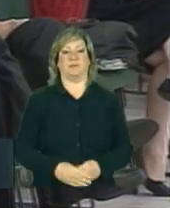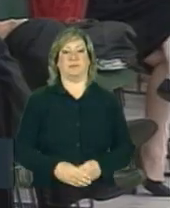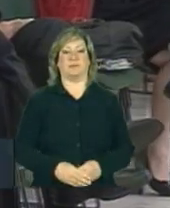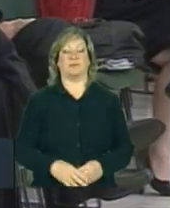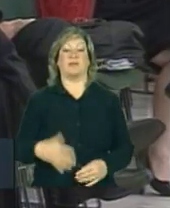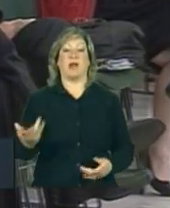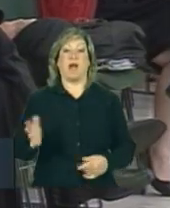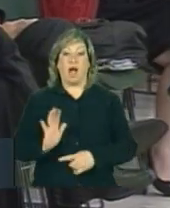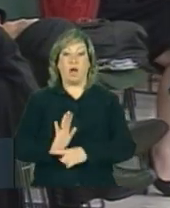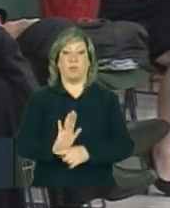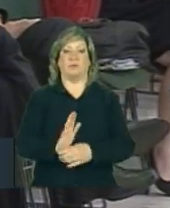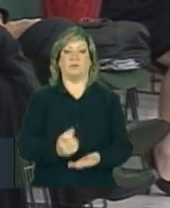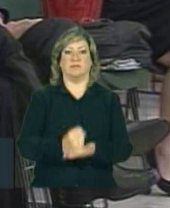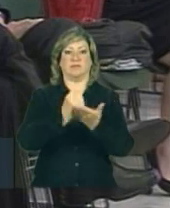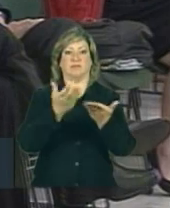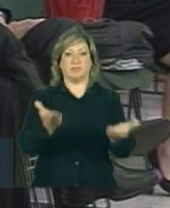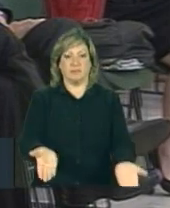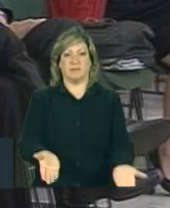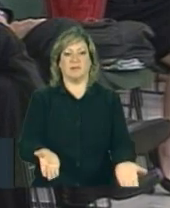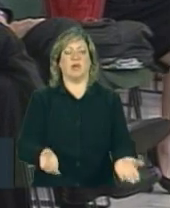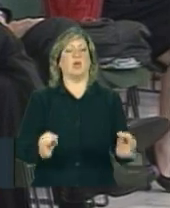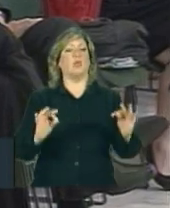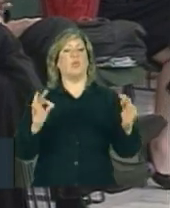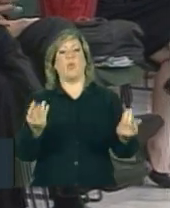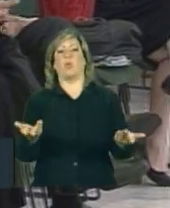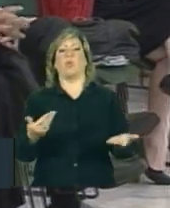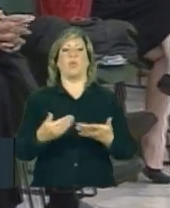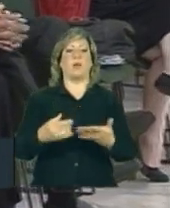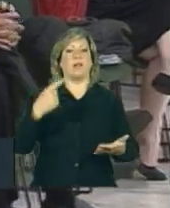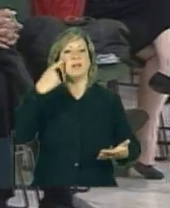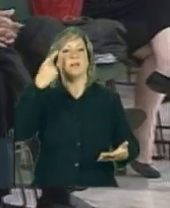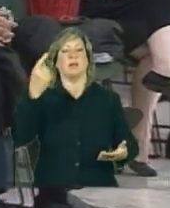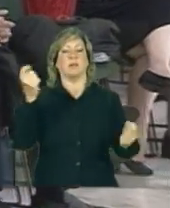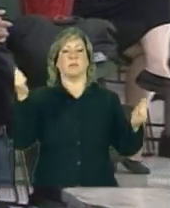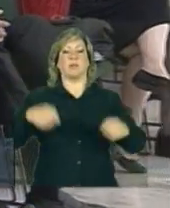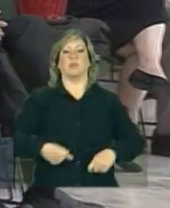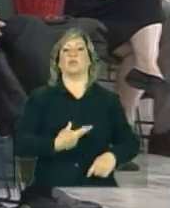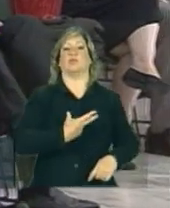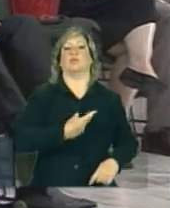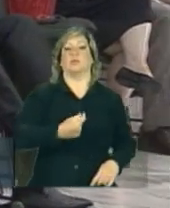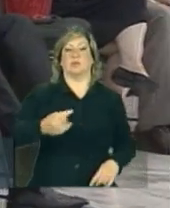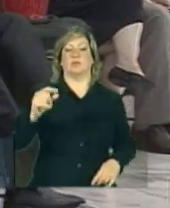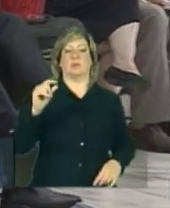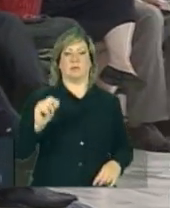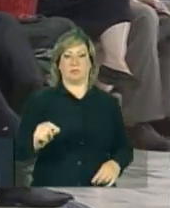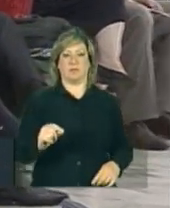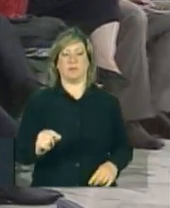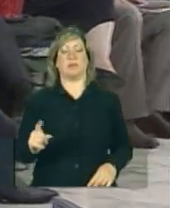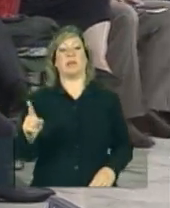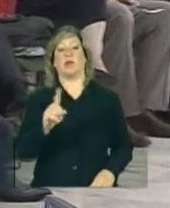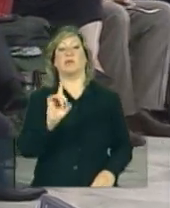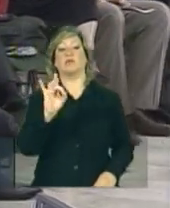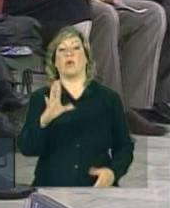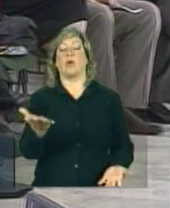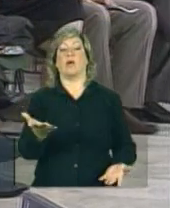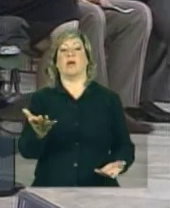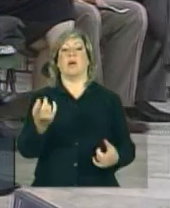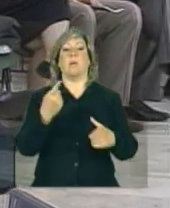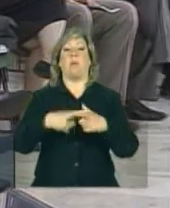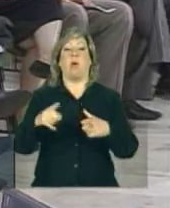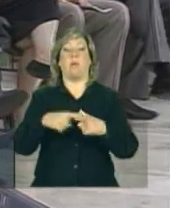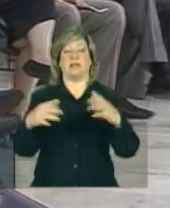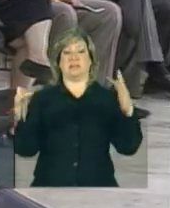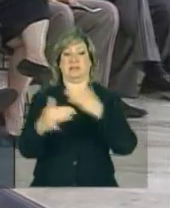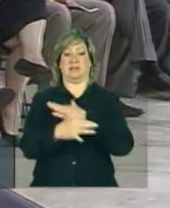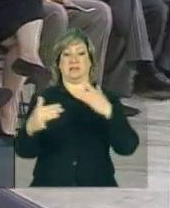Apoiamos, por isso, toda e qualquer ação capaz de solucionar de forma sustentável não apenas os problemas das grandes